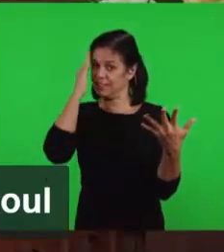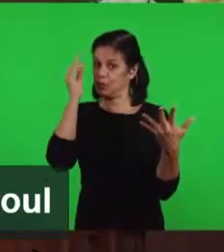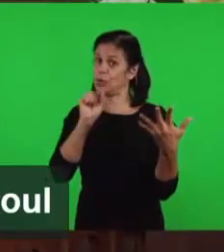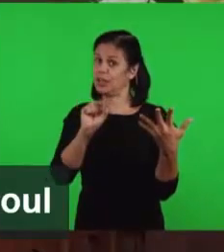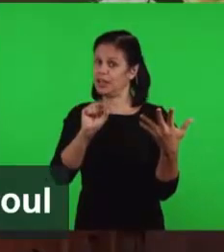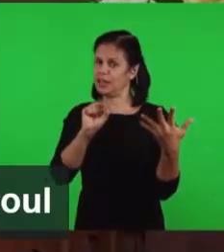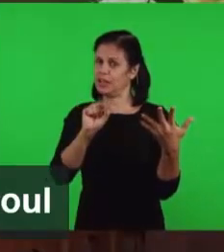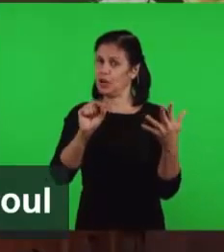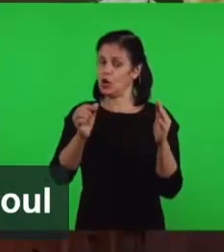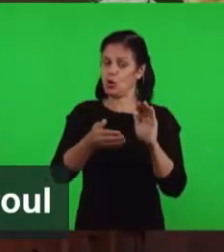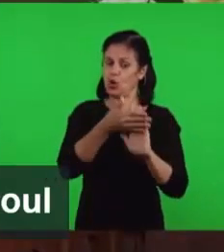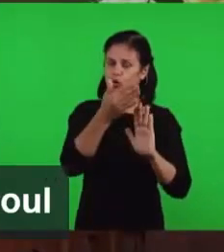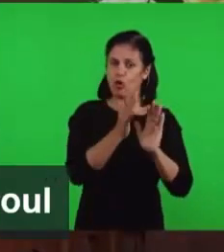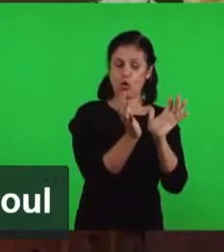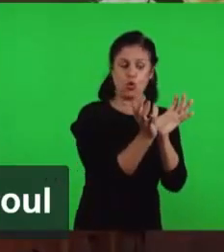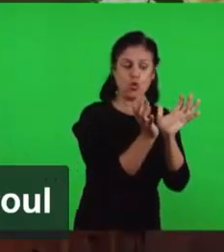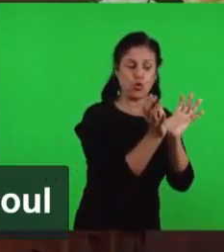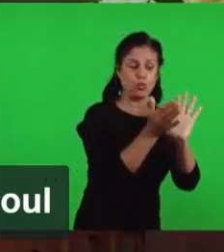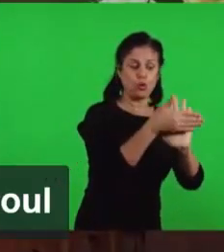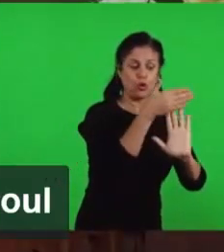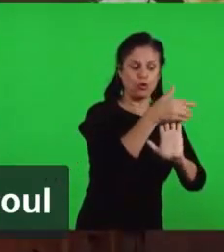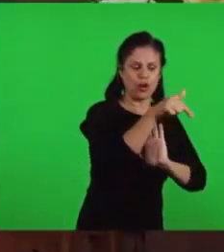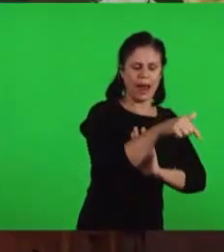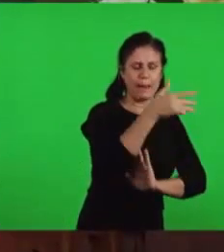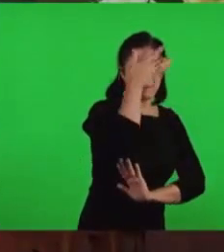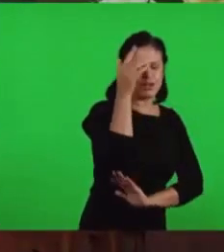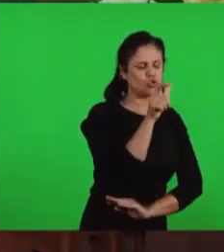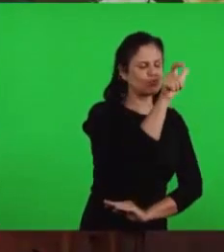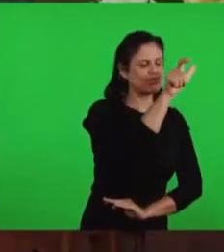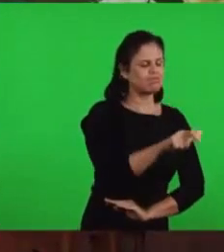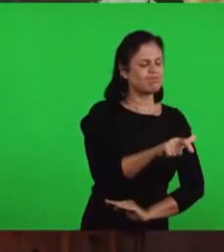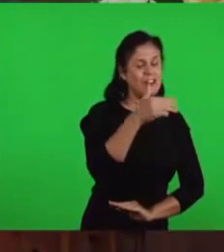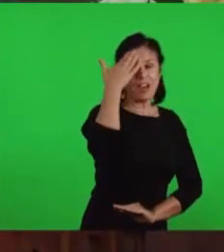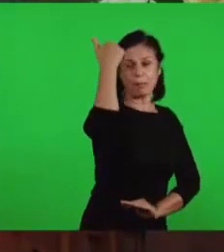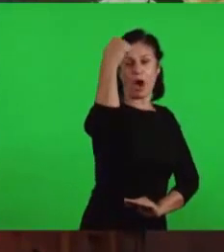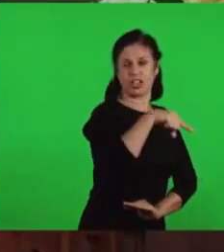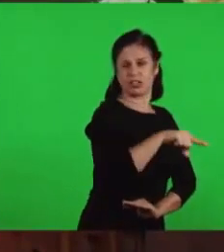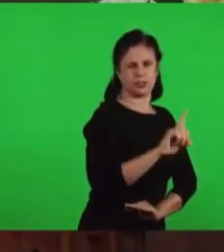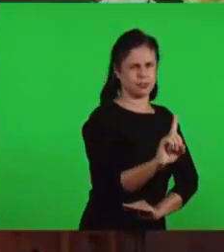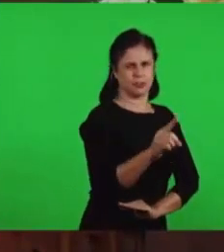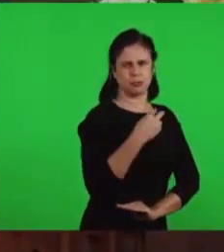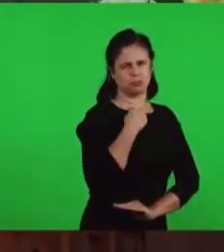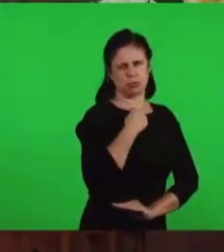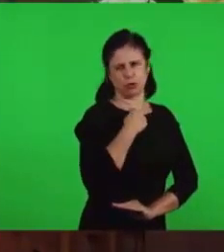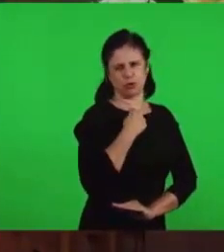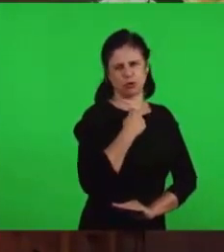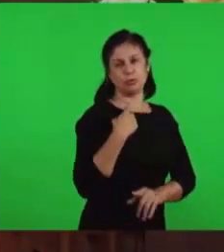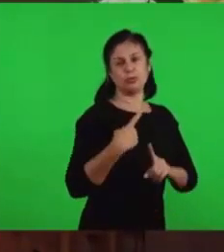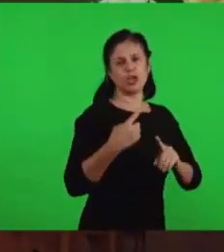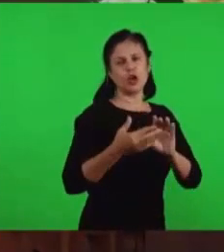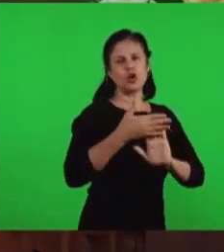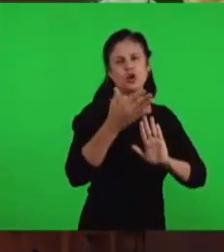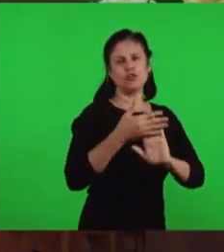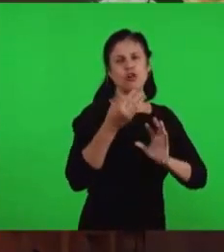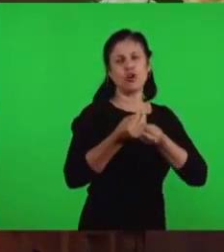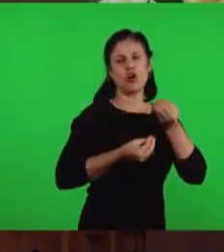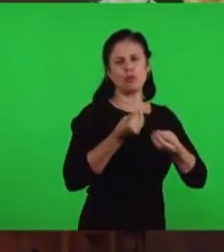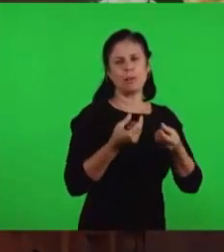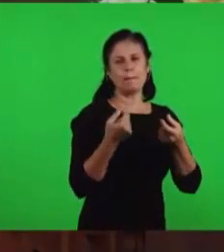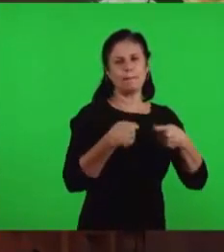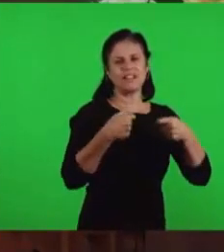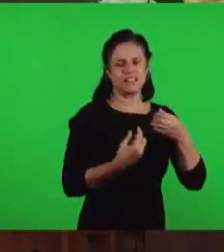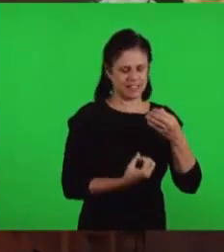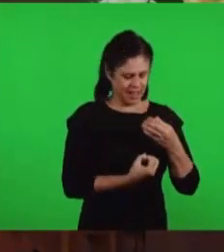ele tem que vir dar alma e vida e a alma remida ela canta aquilo que